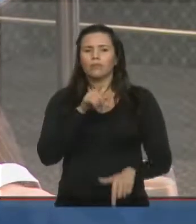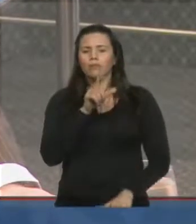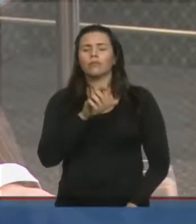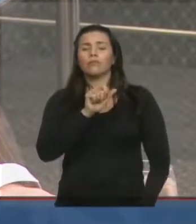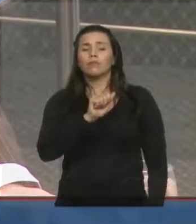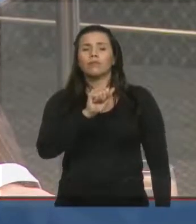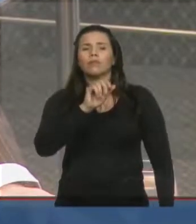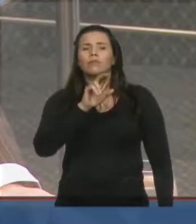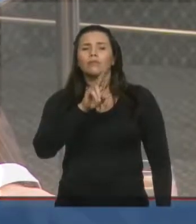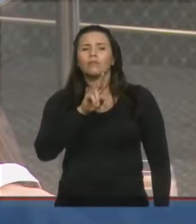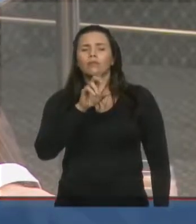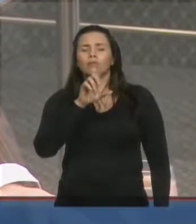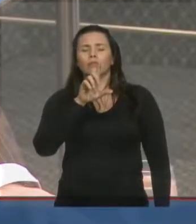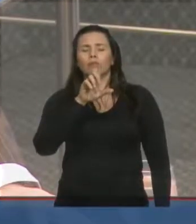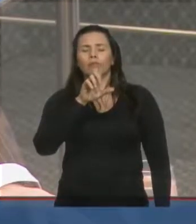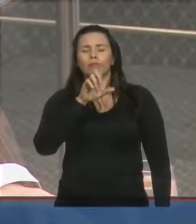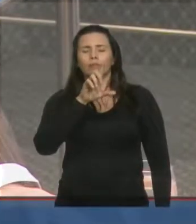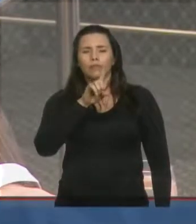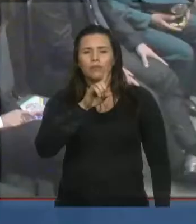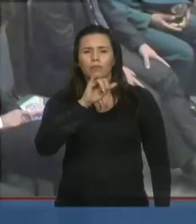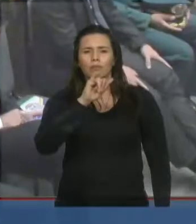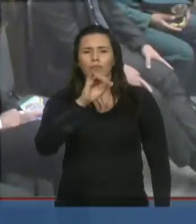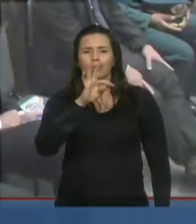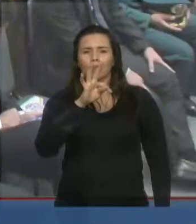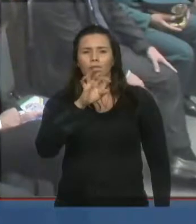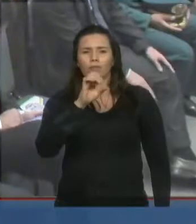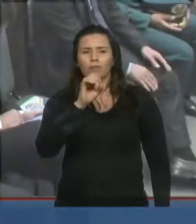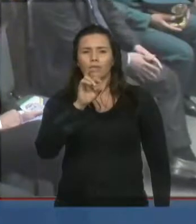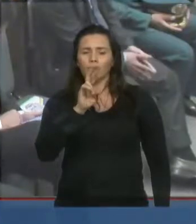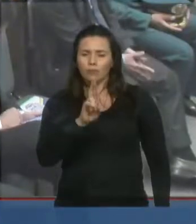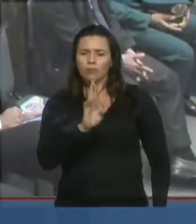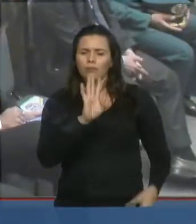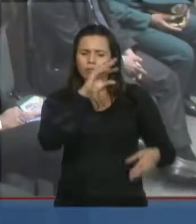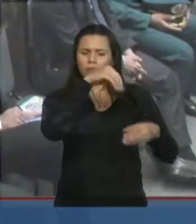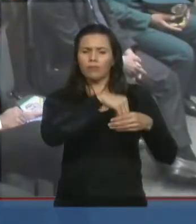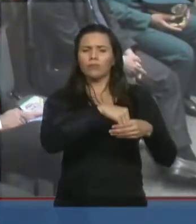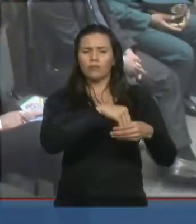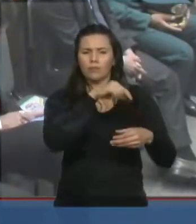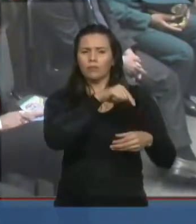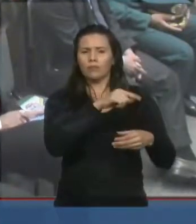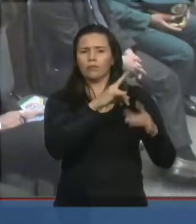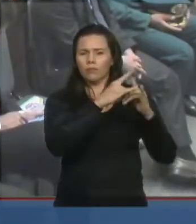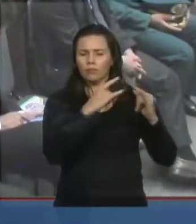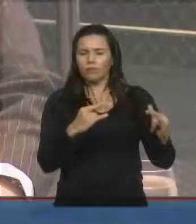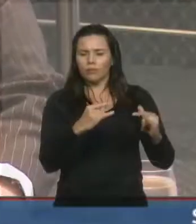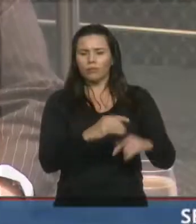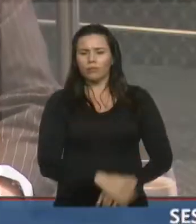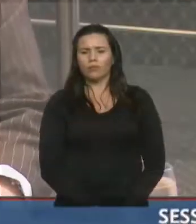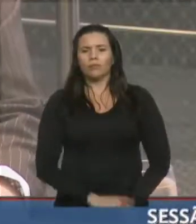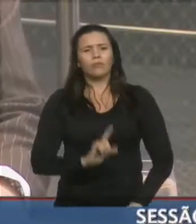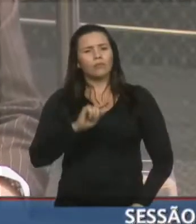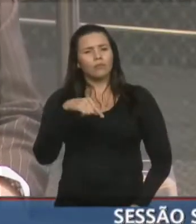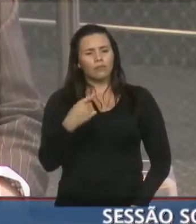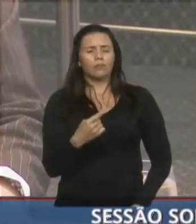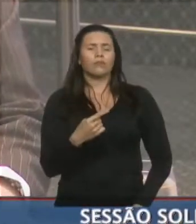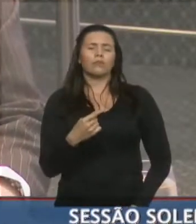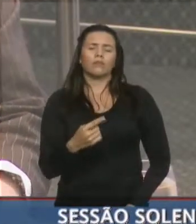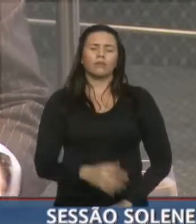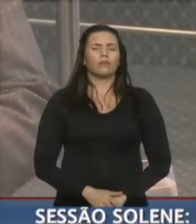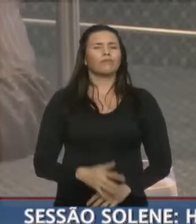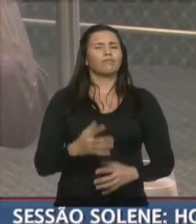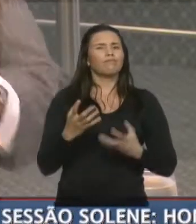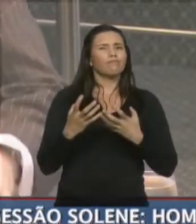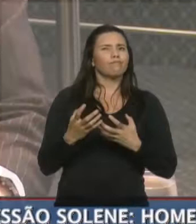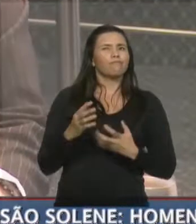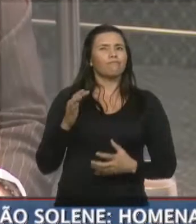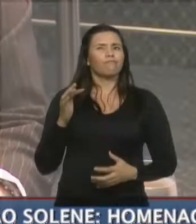ser cogitado a trabalhar como auditor externo, isso trainee, né? A gente sabe como é que isso funciona. Então, eu criei o